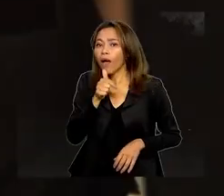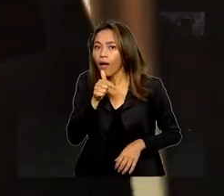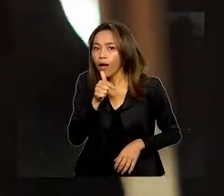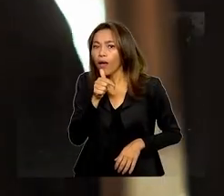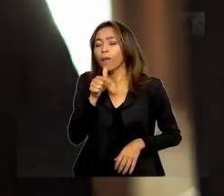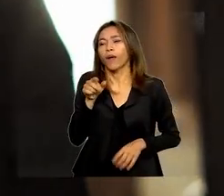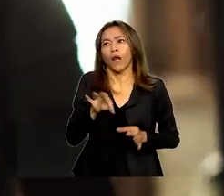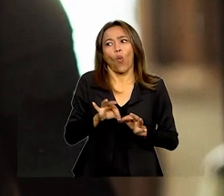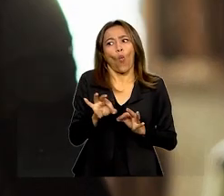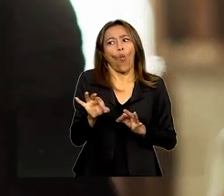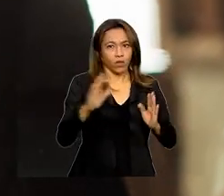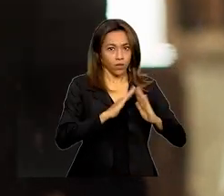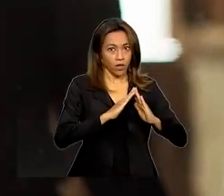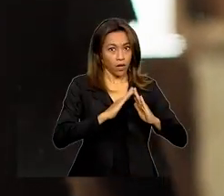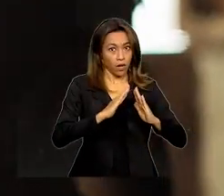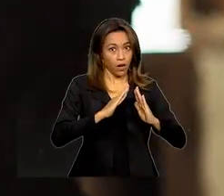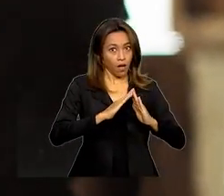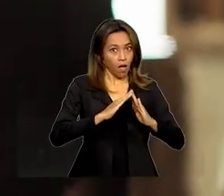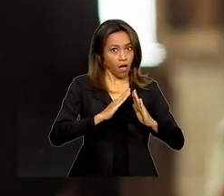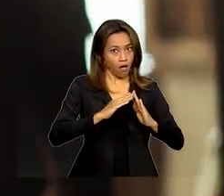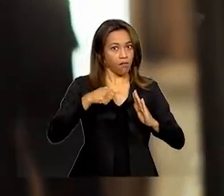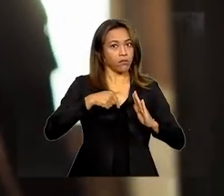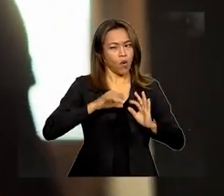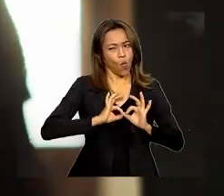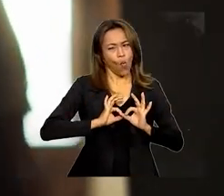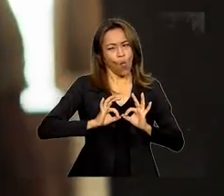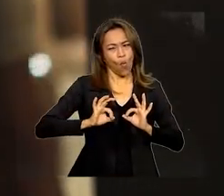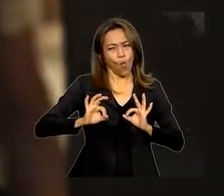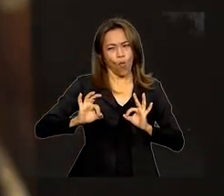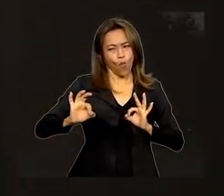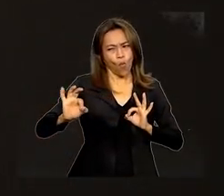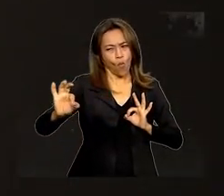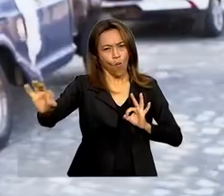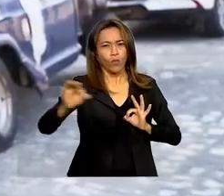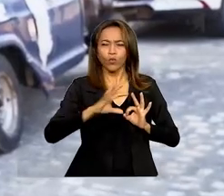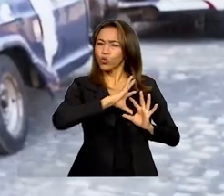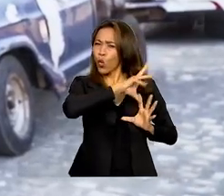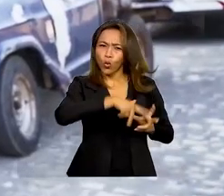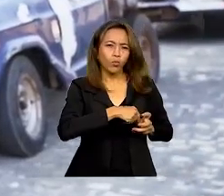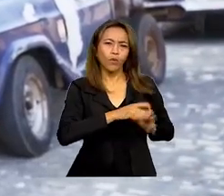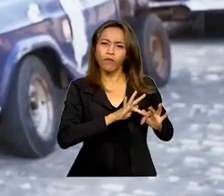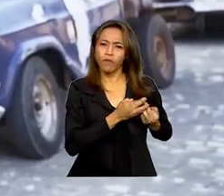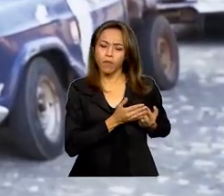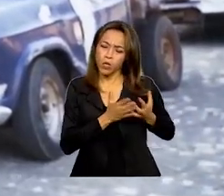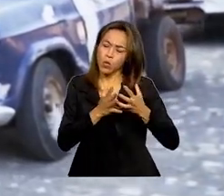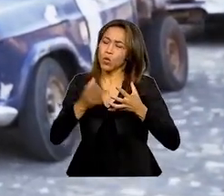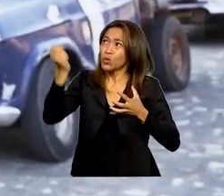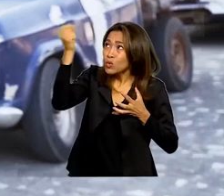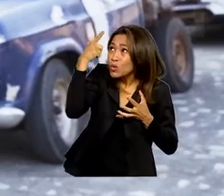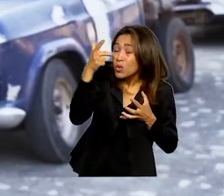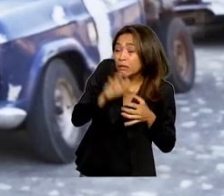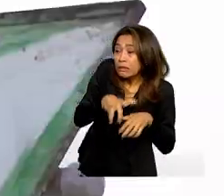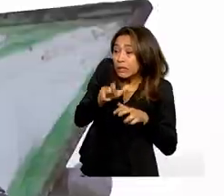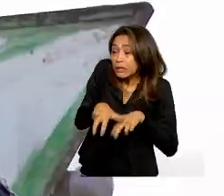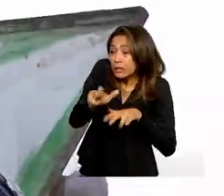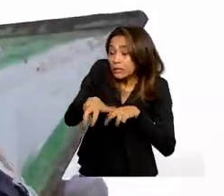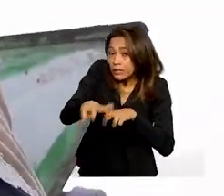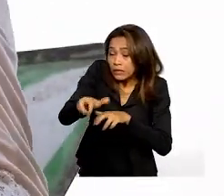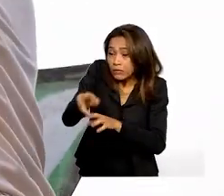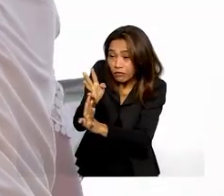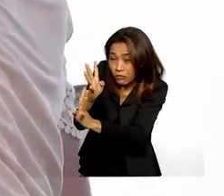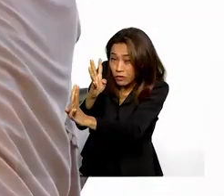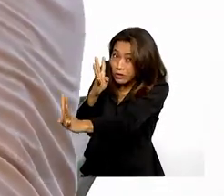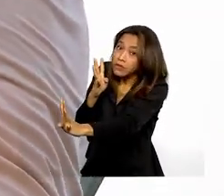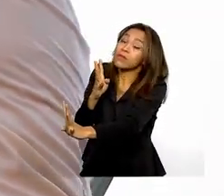né? Era um pouquinho distante da casa onde a gente morava. Ia todo mundo lá de casa pegar. Sol quente,